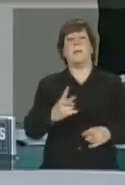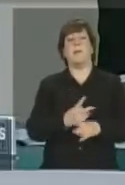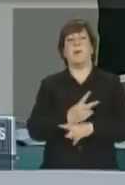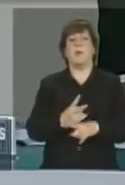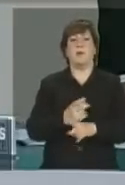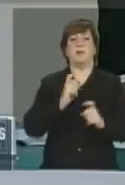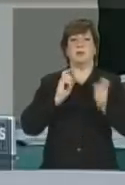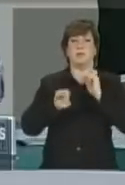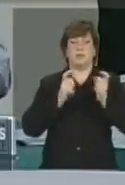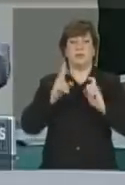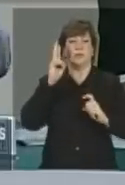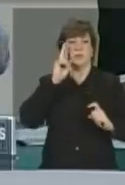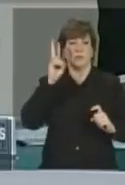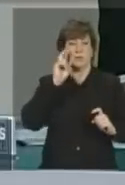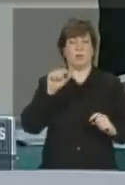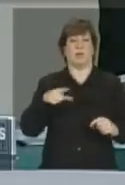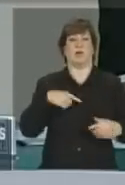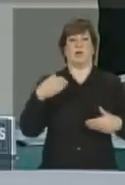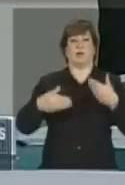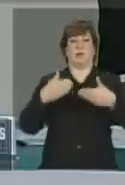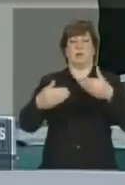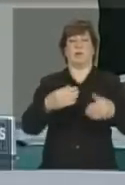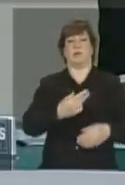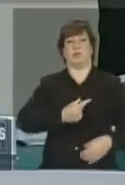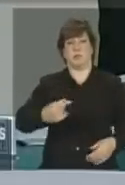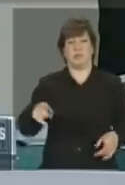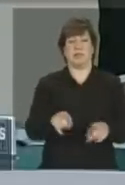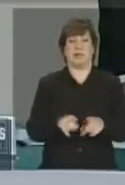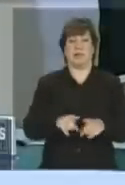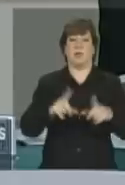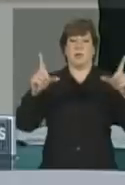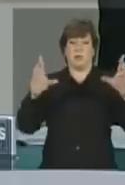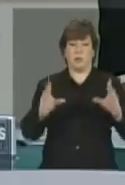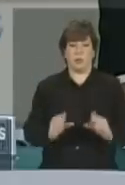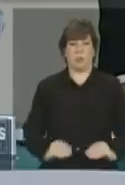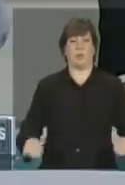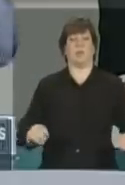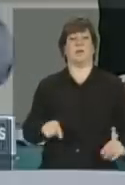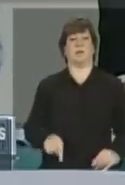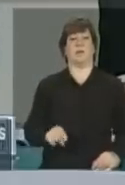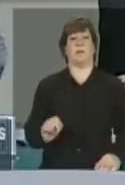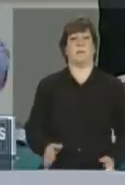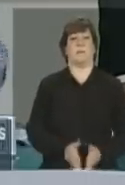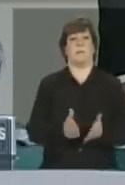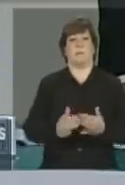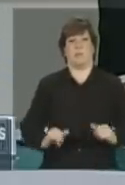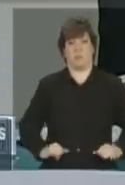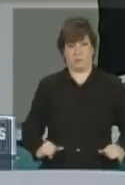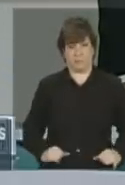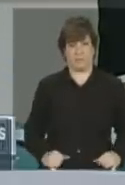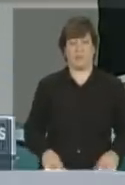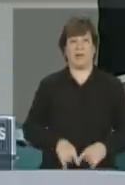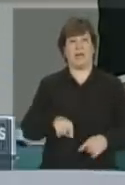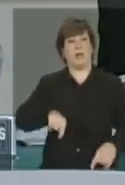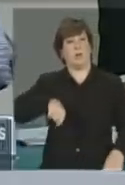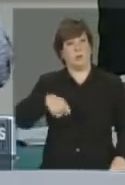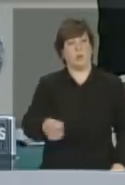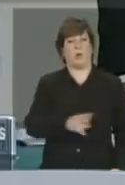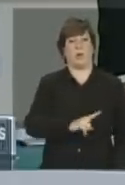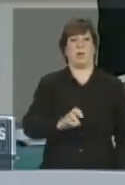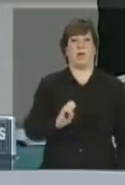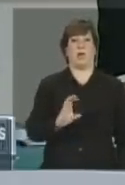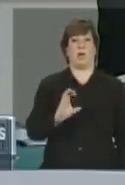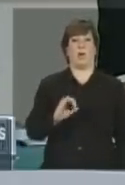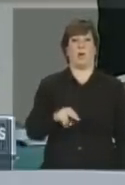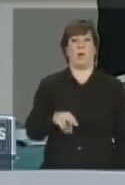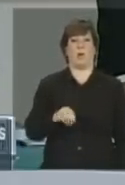contexto do desenvolvimento sustentável e da erradicação da pobreza. Isso e foi chamado de economia verde numa